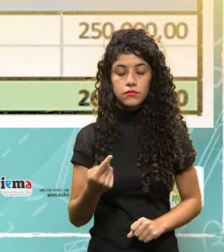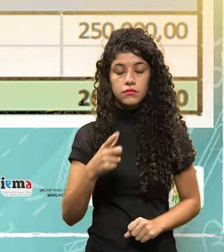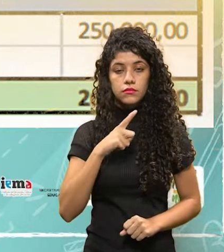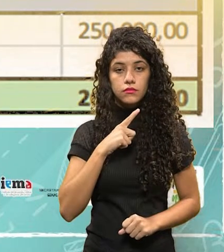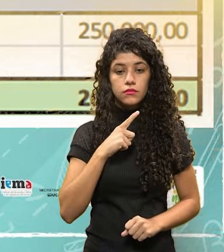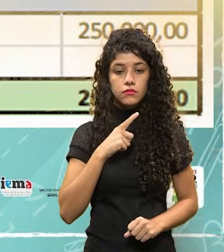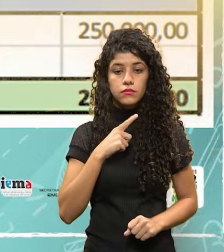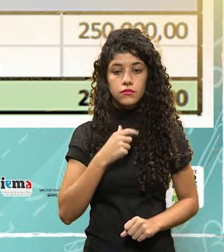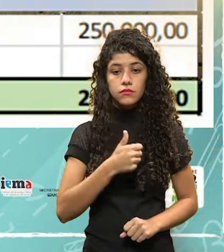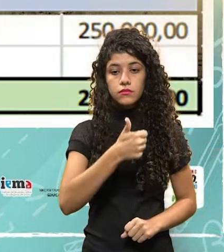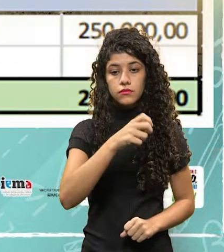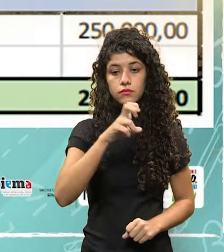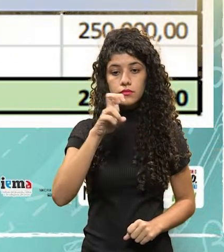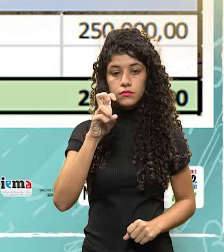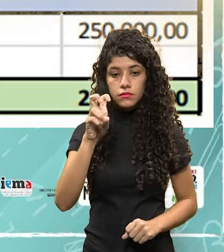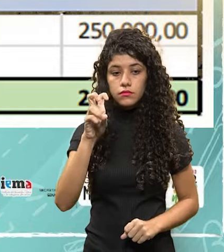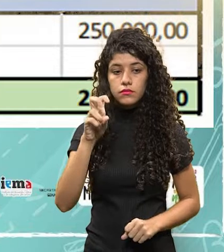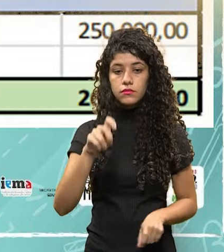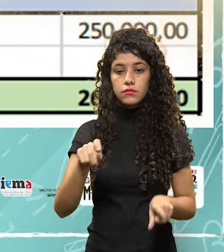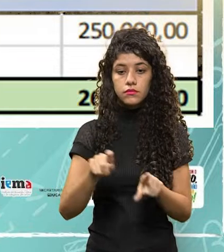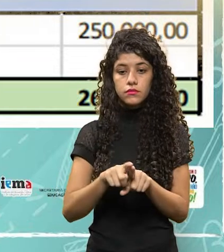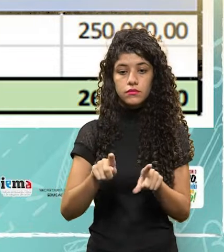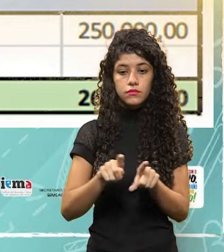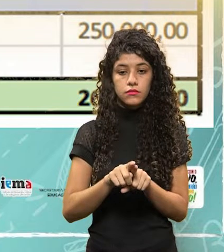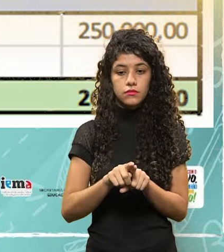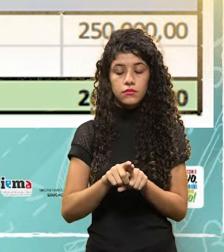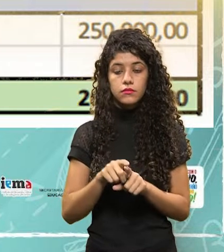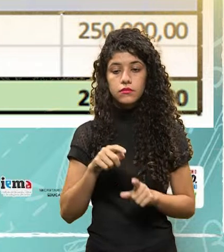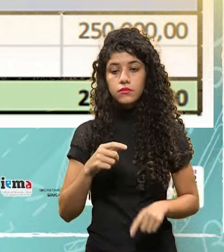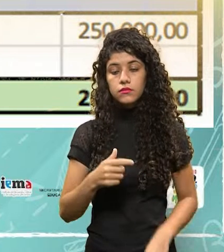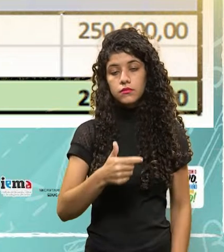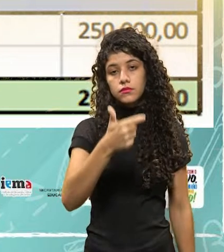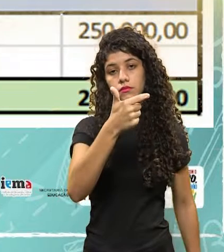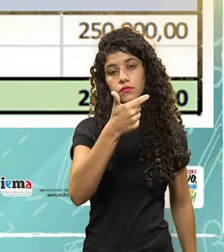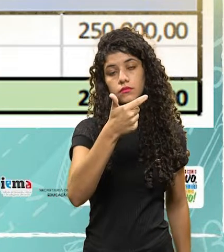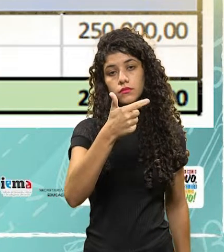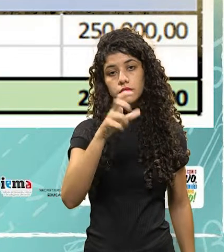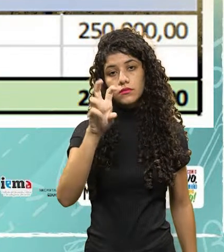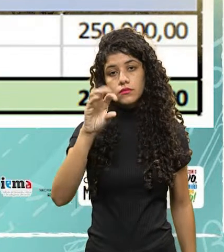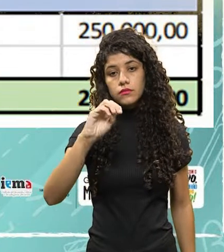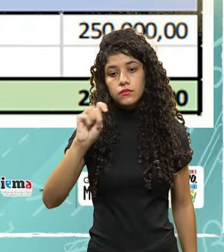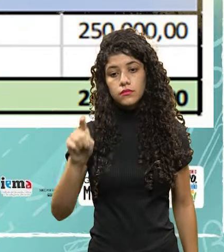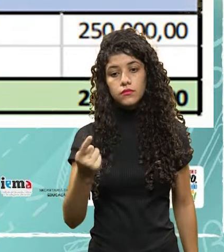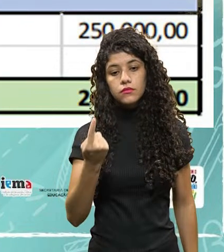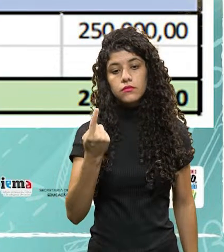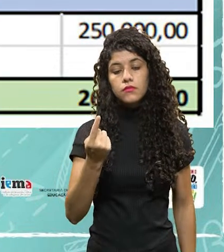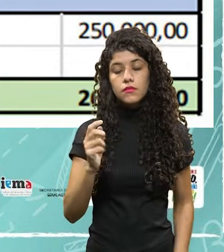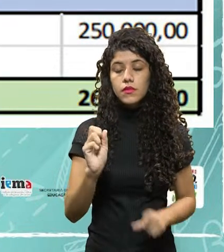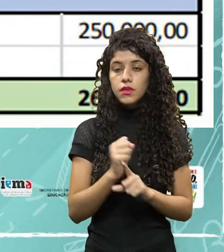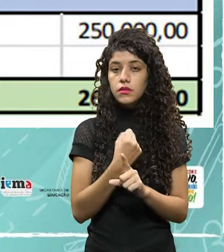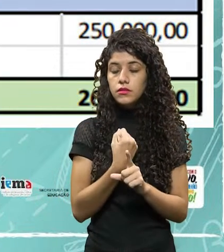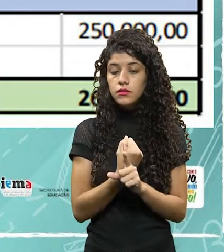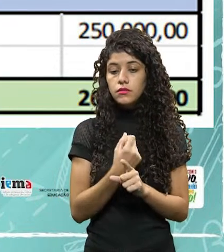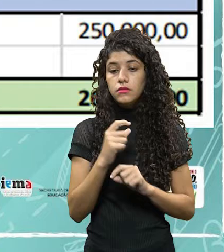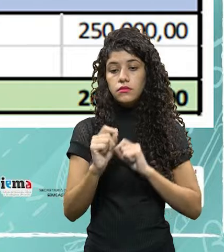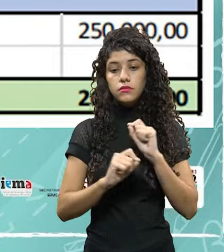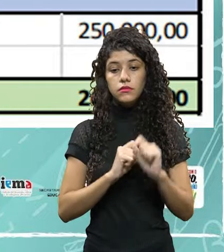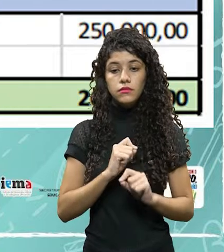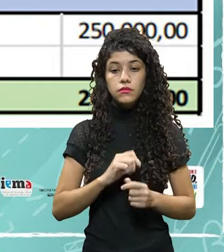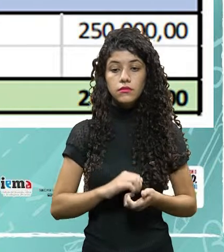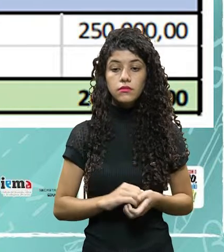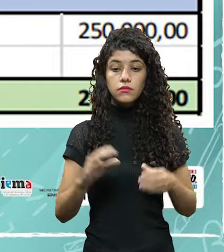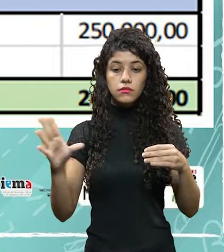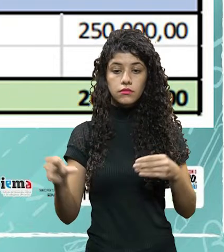15 mil dos fornecedores e temos o quê? Uma origem de 250 mil do capital social, sendo que a soma